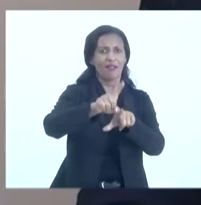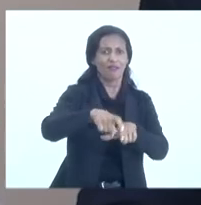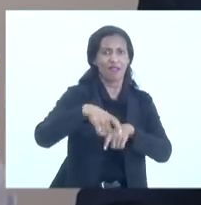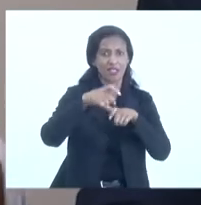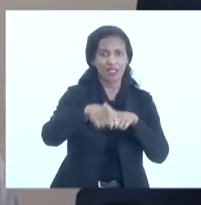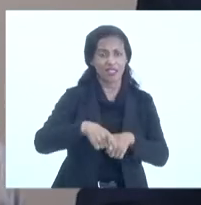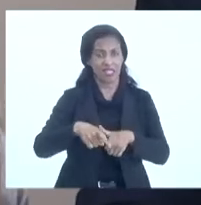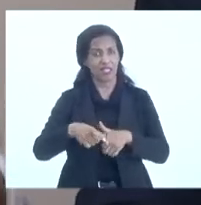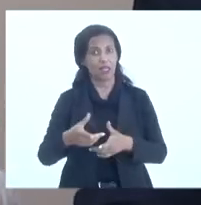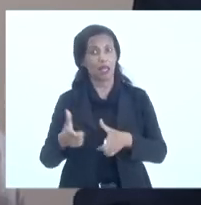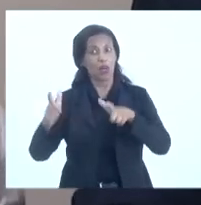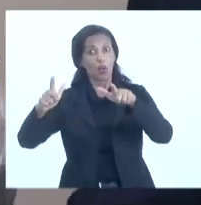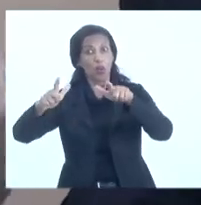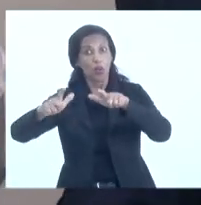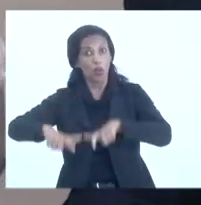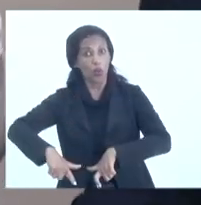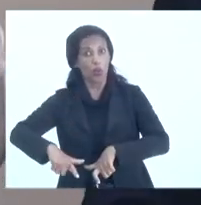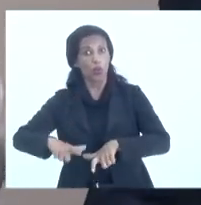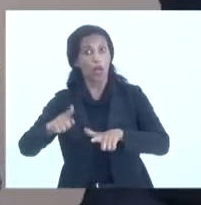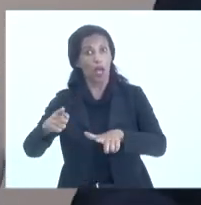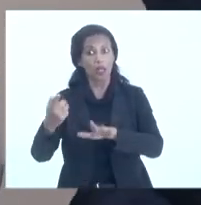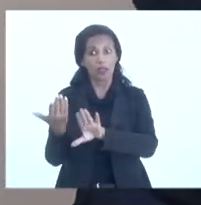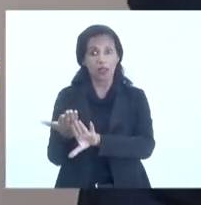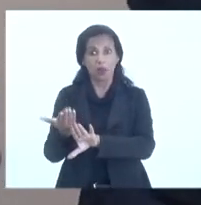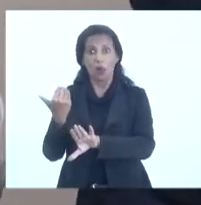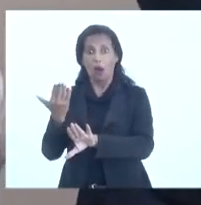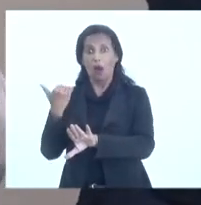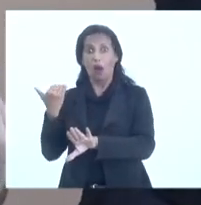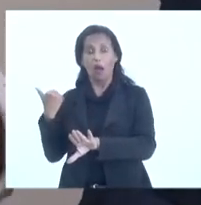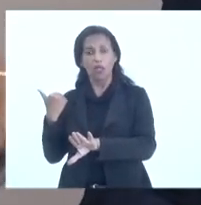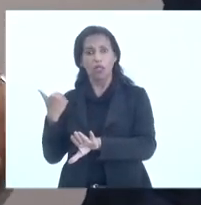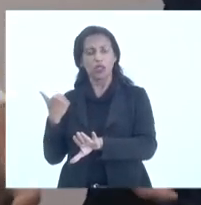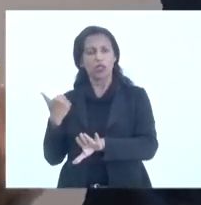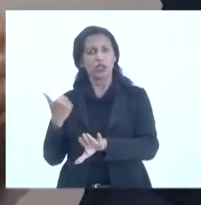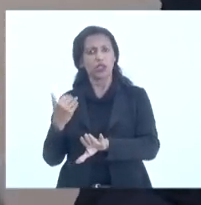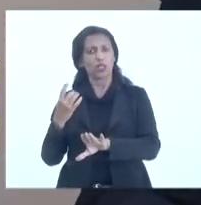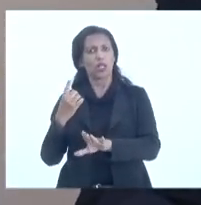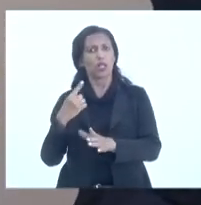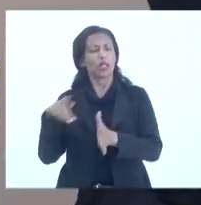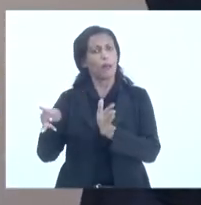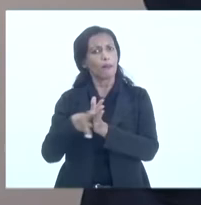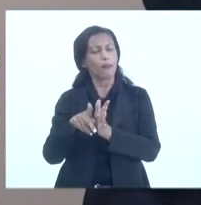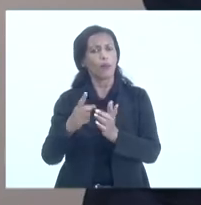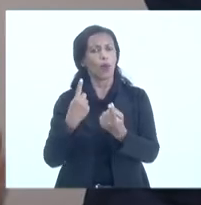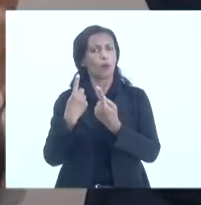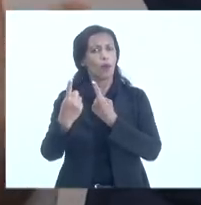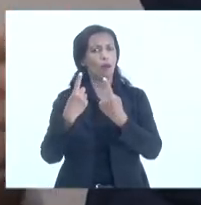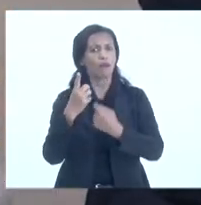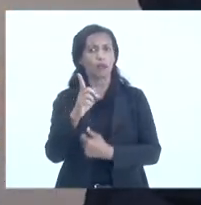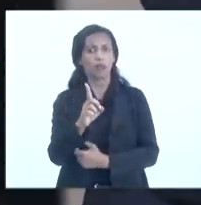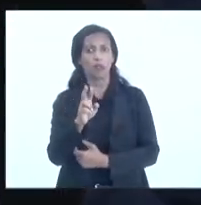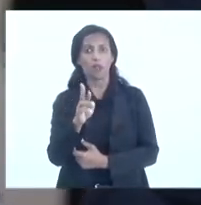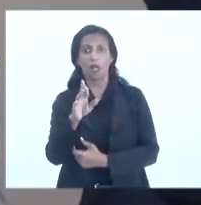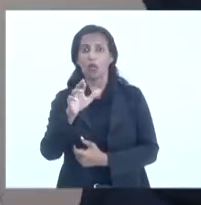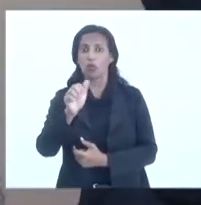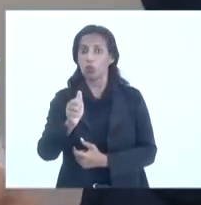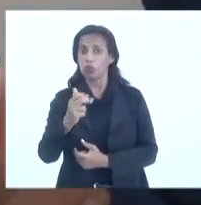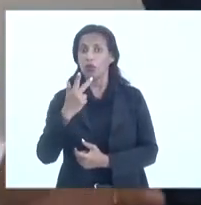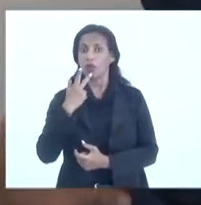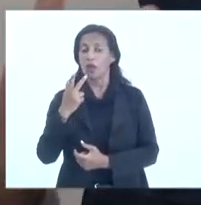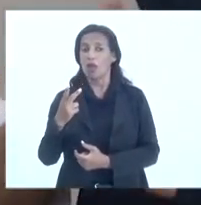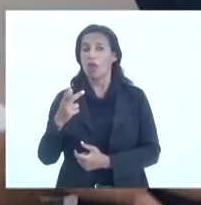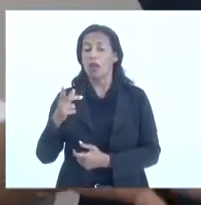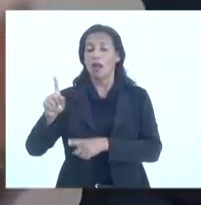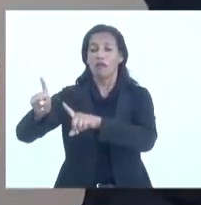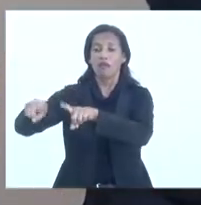renda, locais, inclusive, que são muito anteriores à existência da própria Dutra. E eu vou me remeter aqui à fazenda